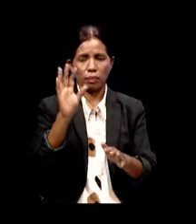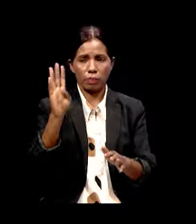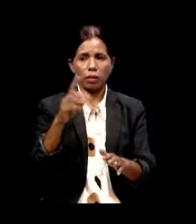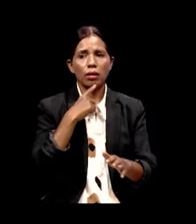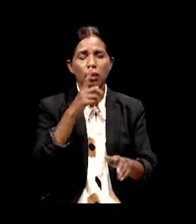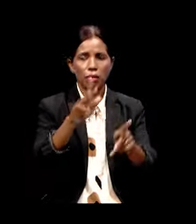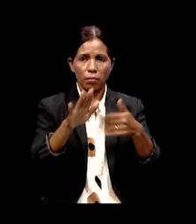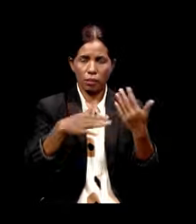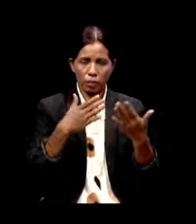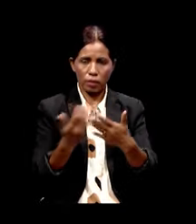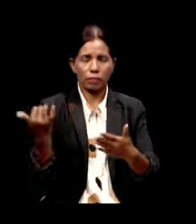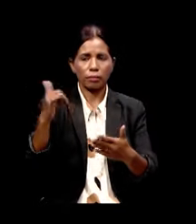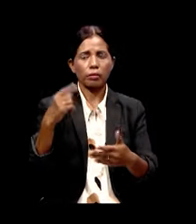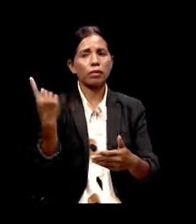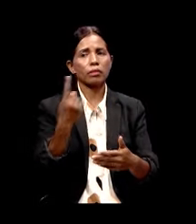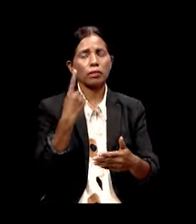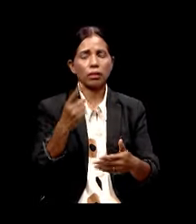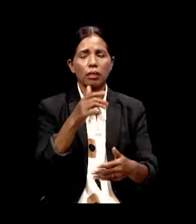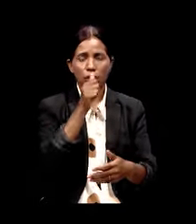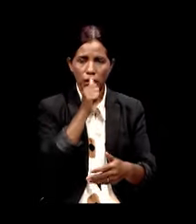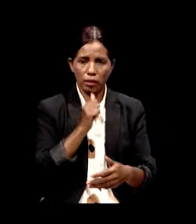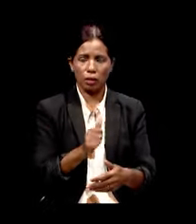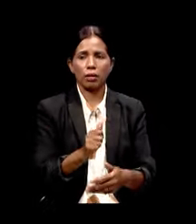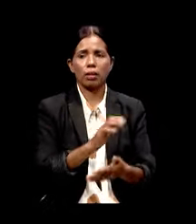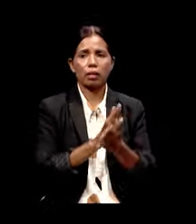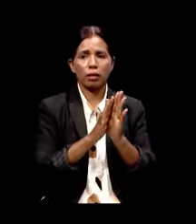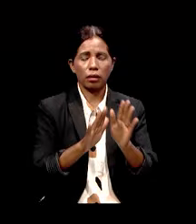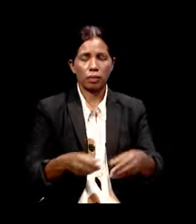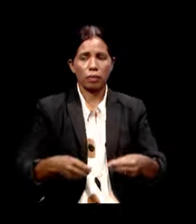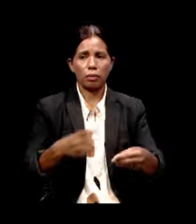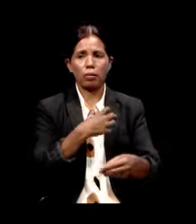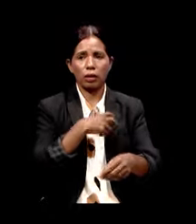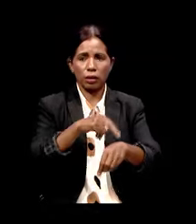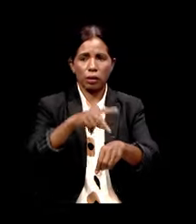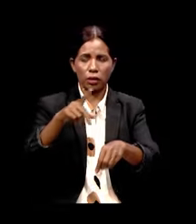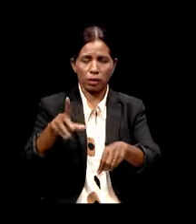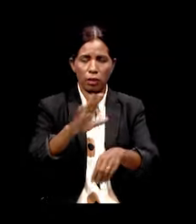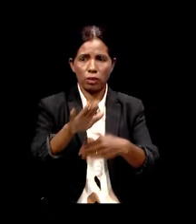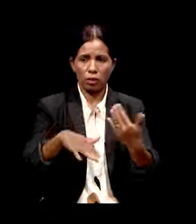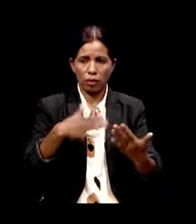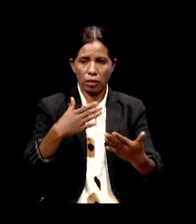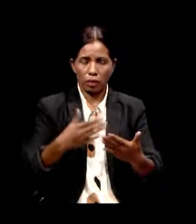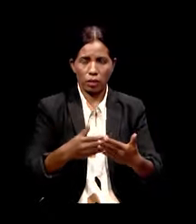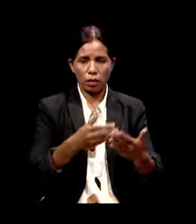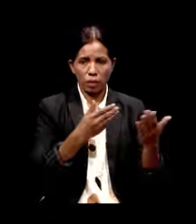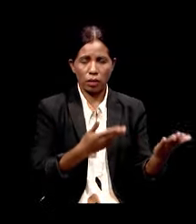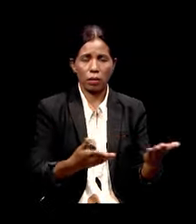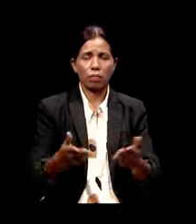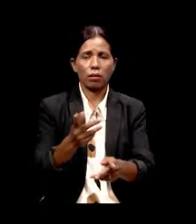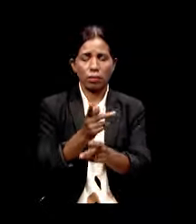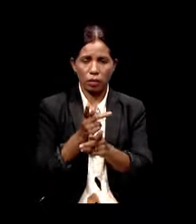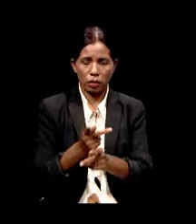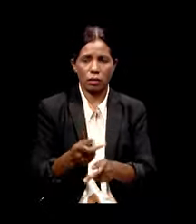apela ba comunidade sira atu na fata em calma, no foi instrução ba Polícia Nacional na Força Armada sira, atu garante proteção